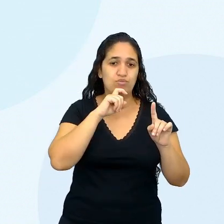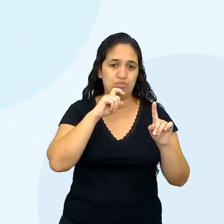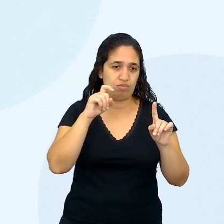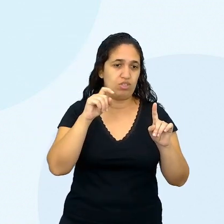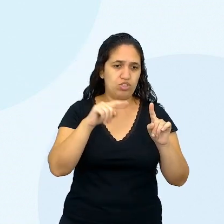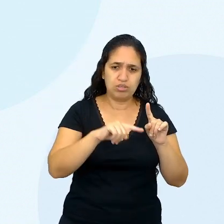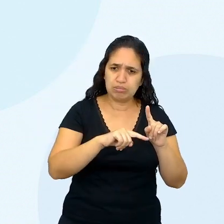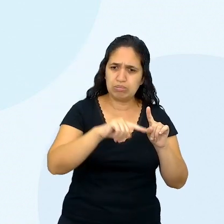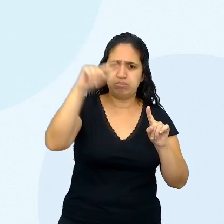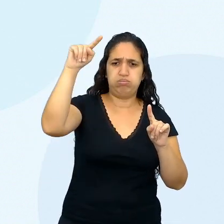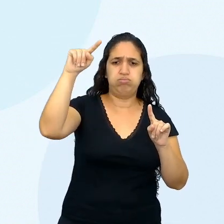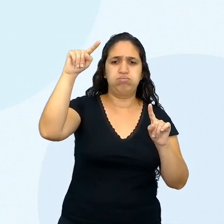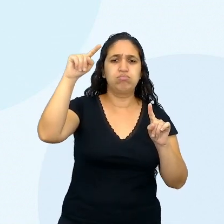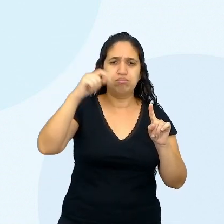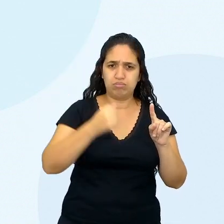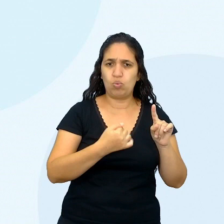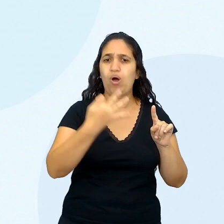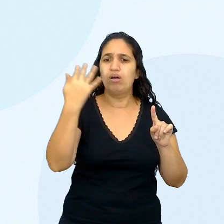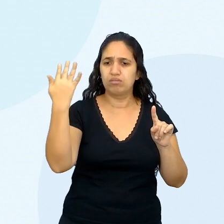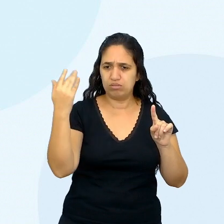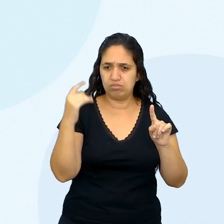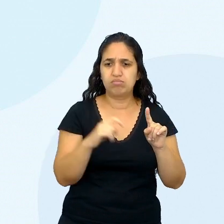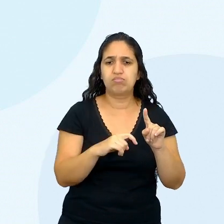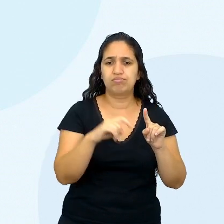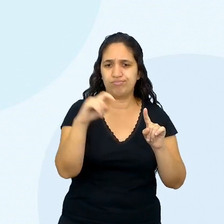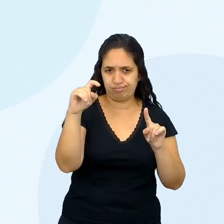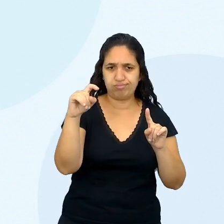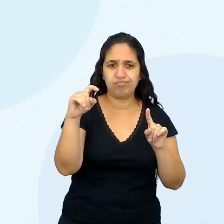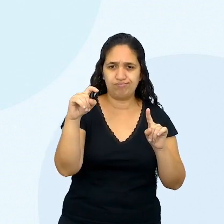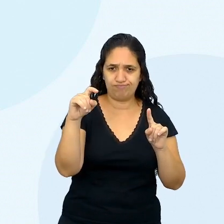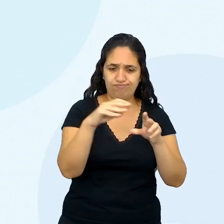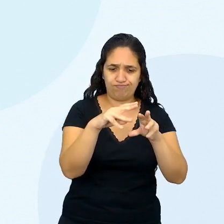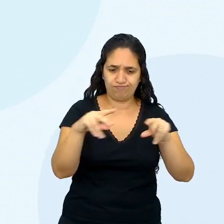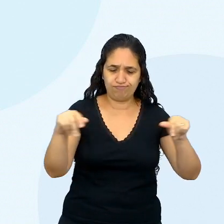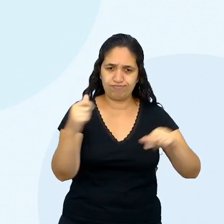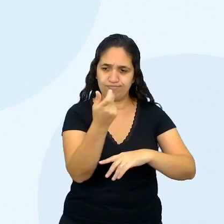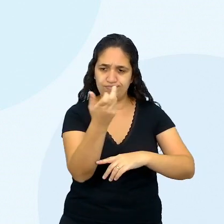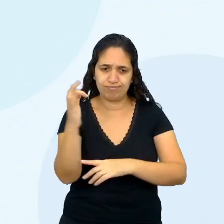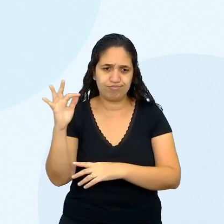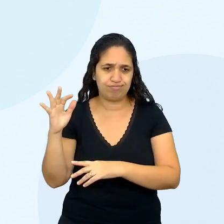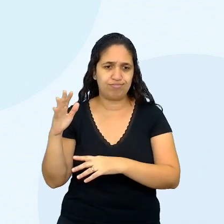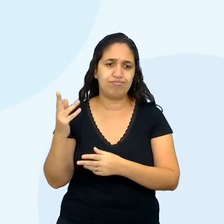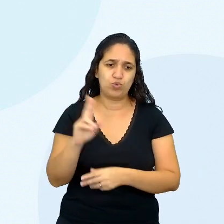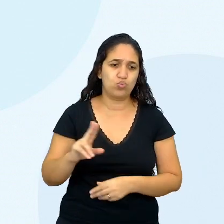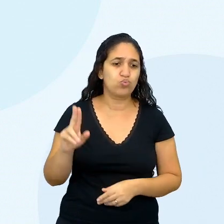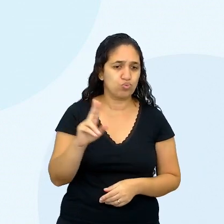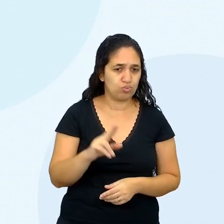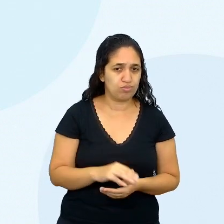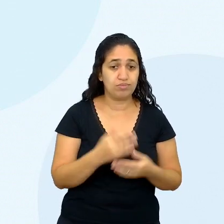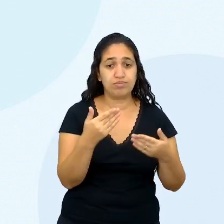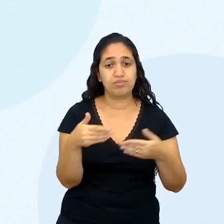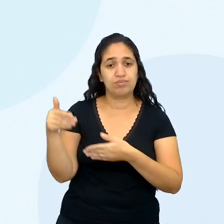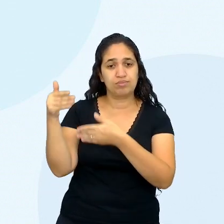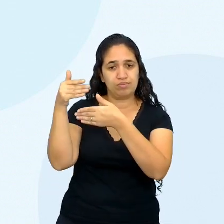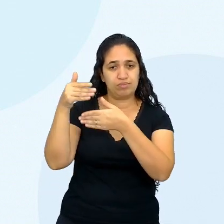é um salto quantitativamente grande do ponto de vista de mudança do uso da terra. E o próximo.